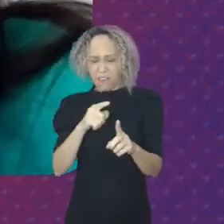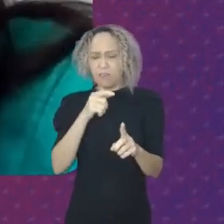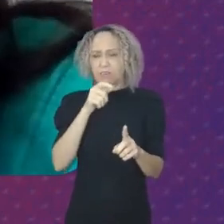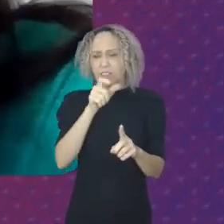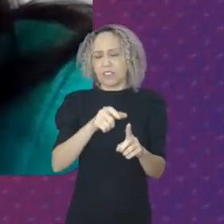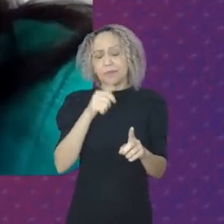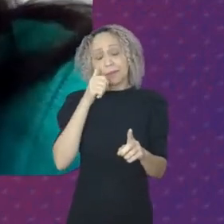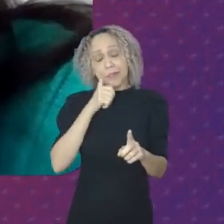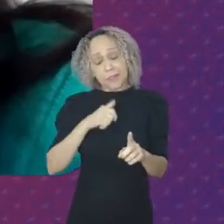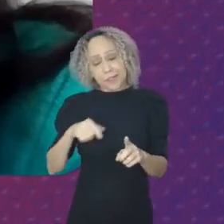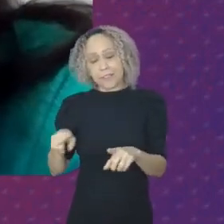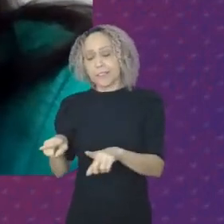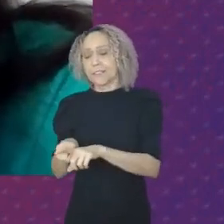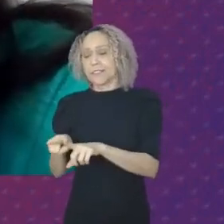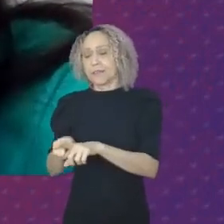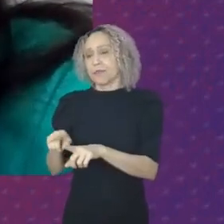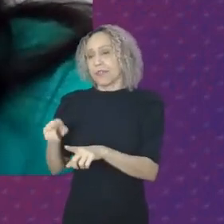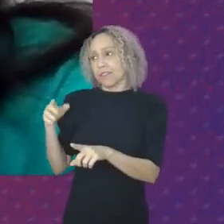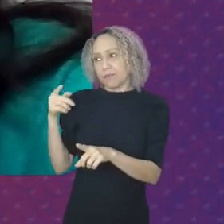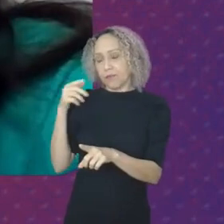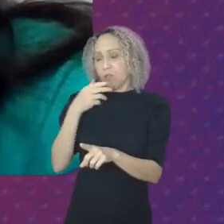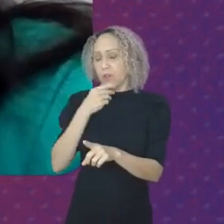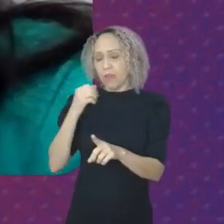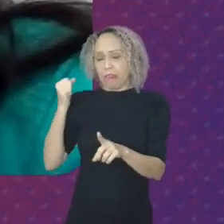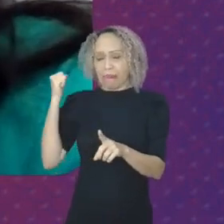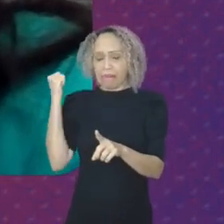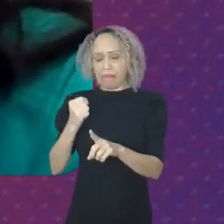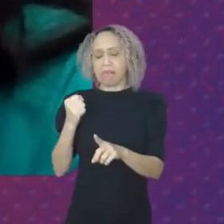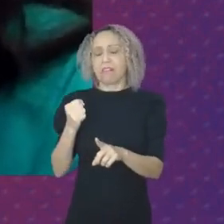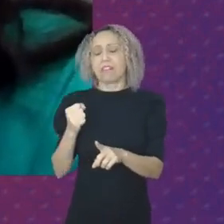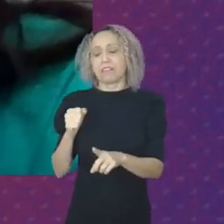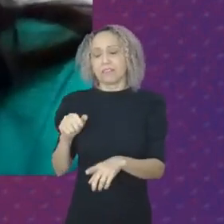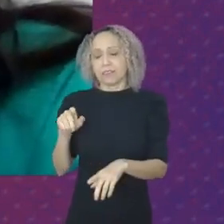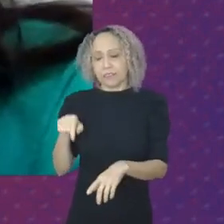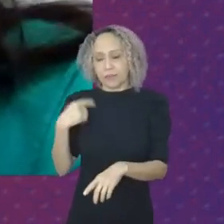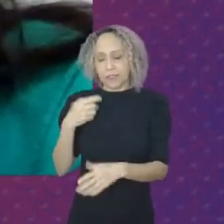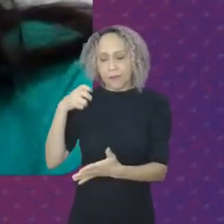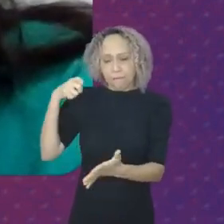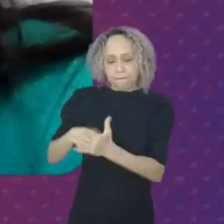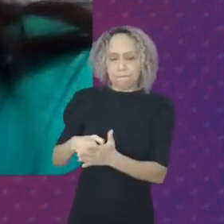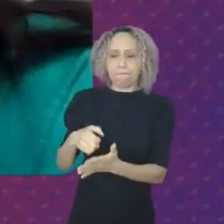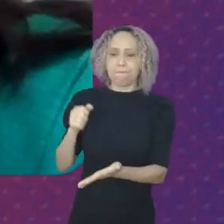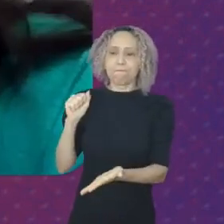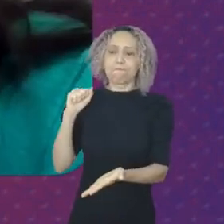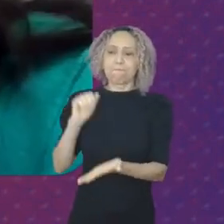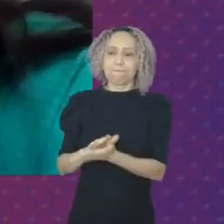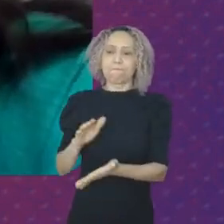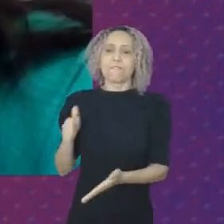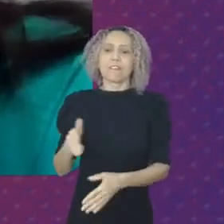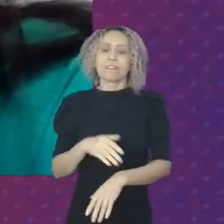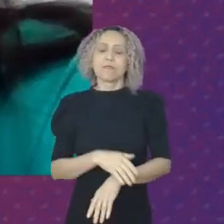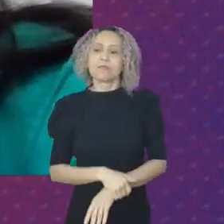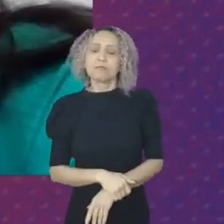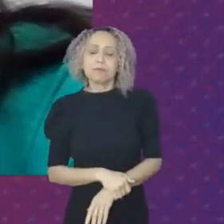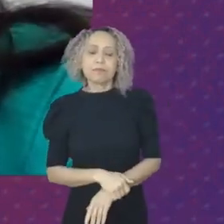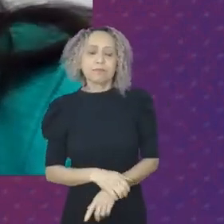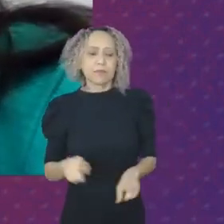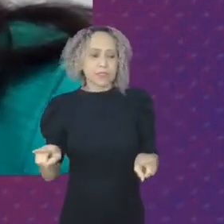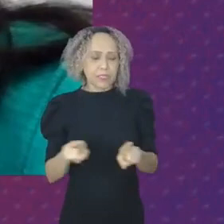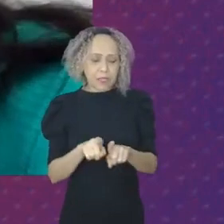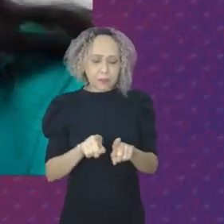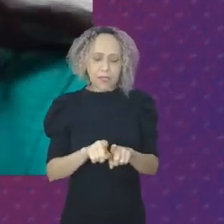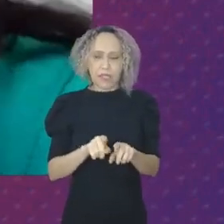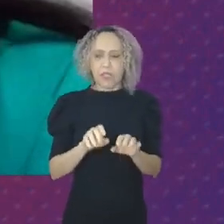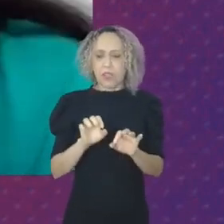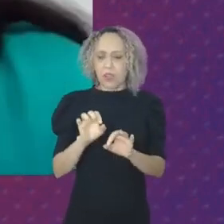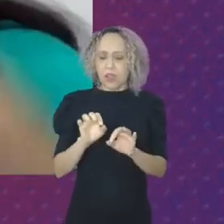aí para todo o nosso país. Então, a gente também trabalha nessa questão ainda da reestruturação do